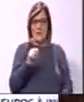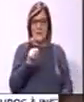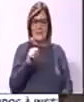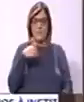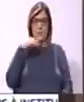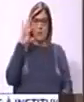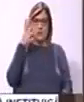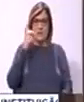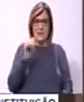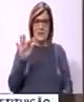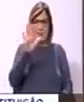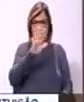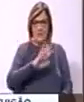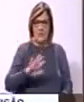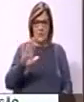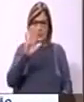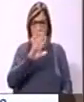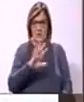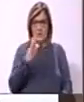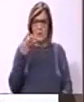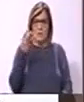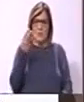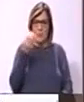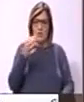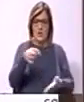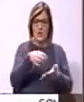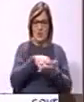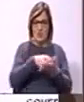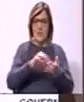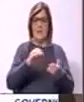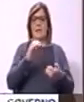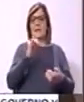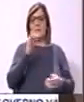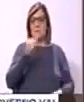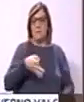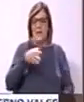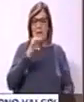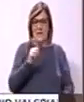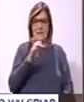que a situação de muitas instituições de solidariedade social.